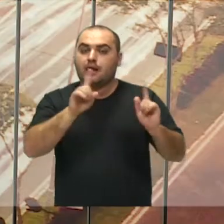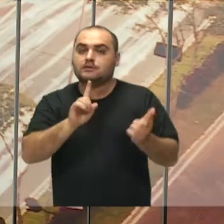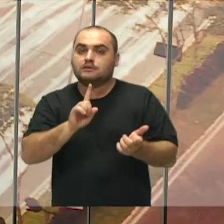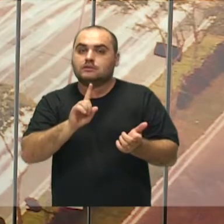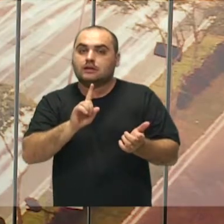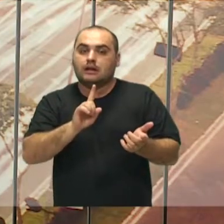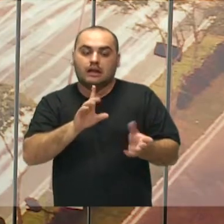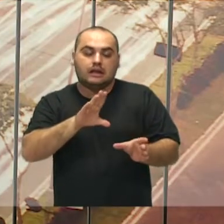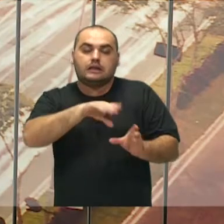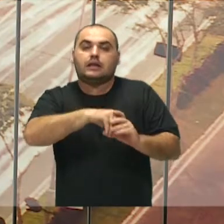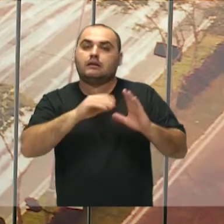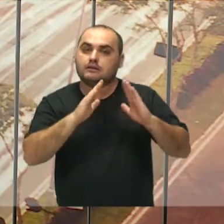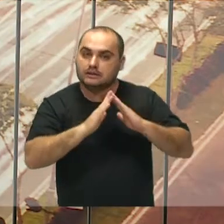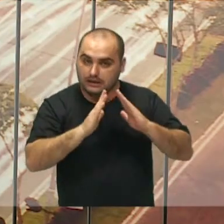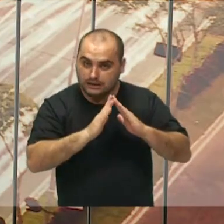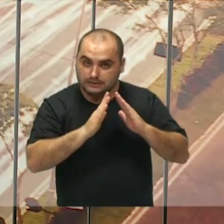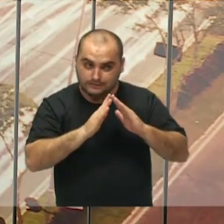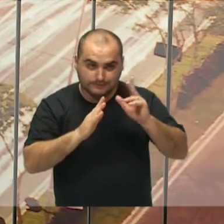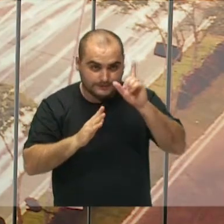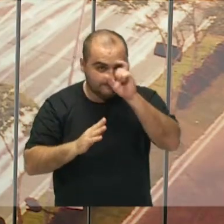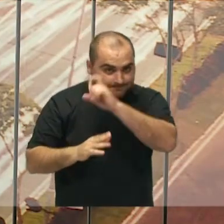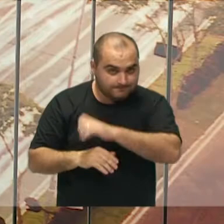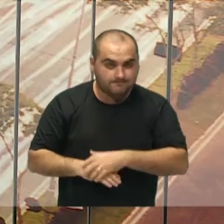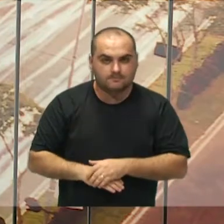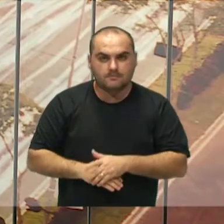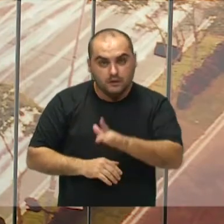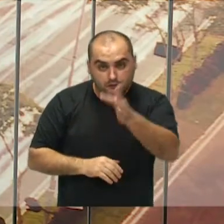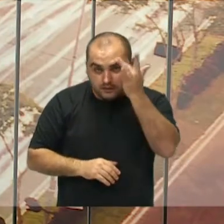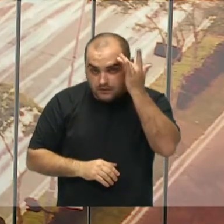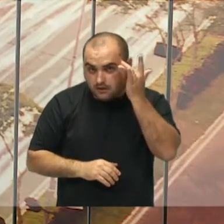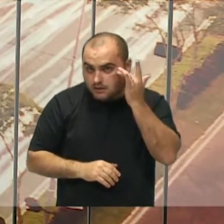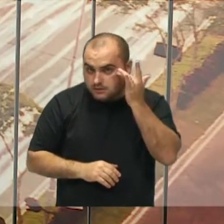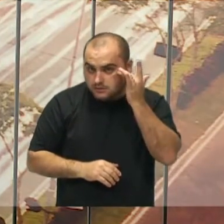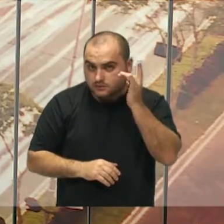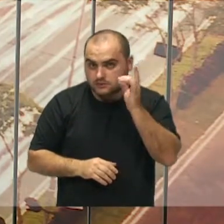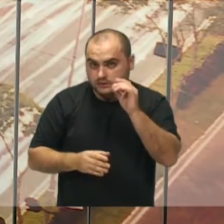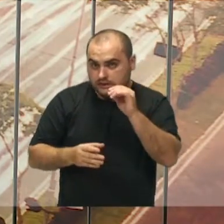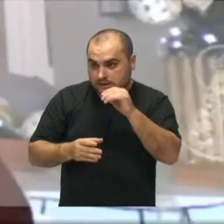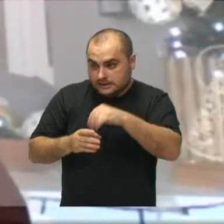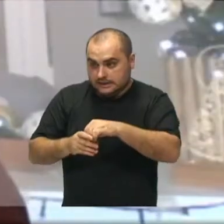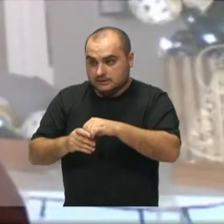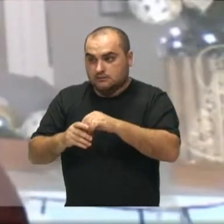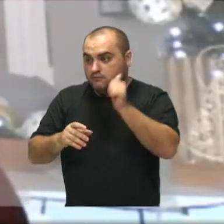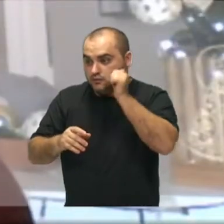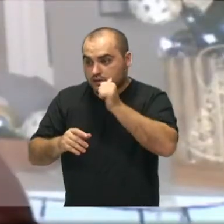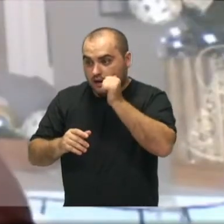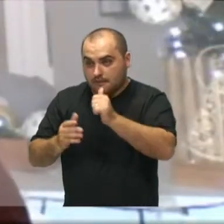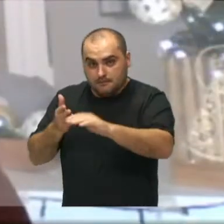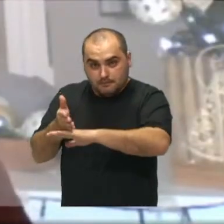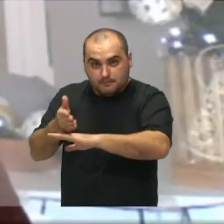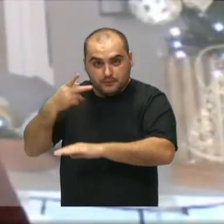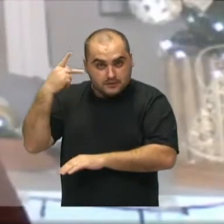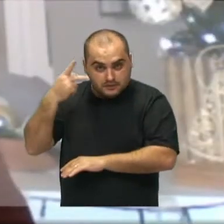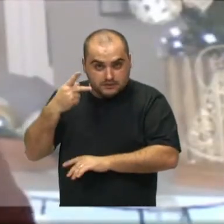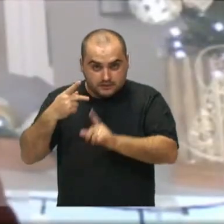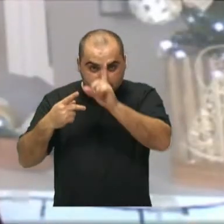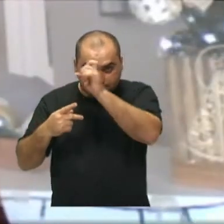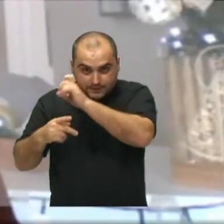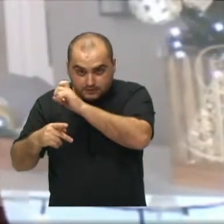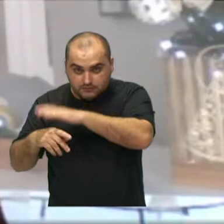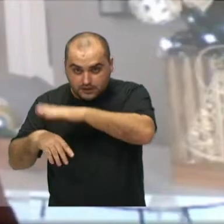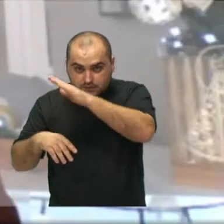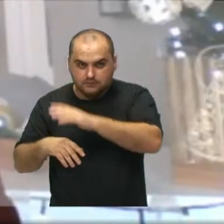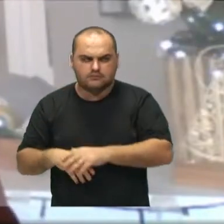Você acredita que é mais difícil para a mulher se manter ativa na política do que para o homem? Muito mais, né? Porque